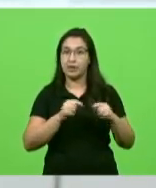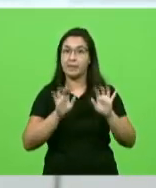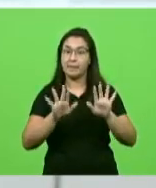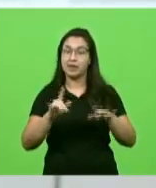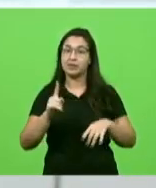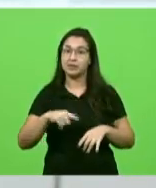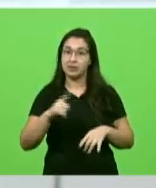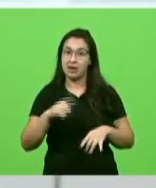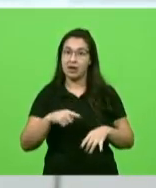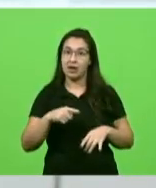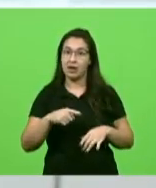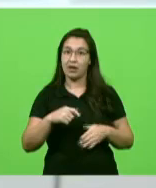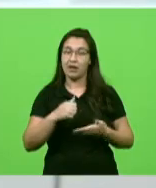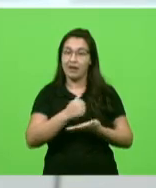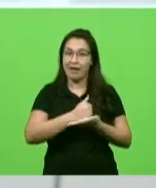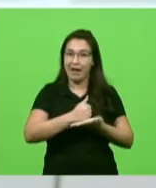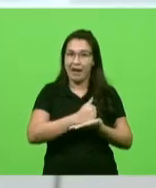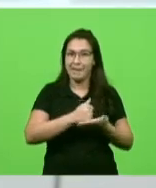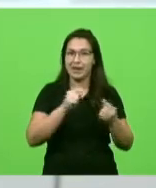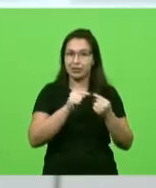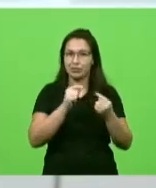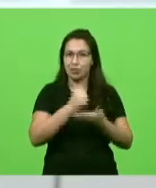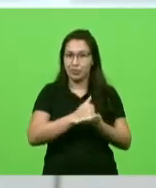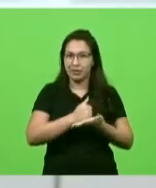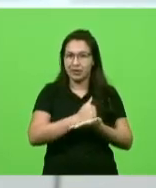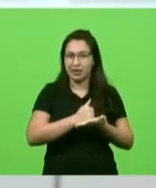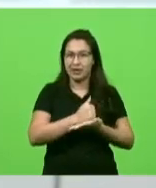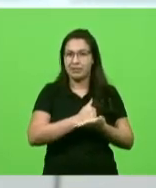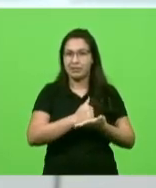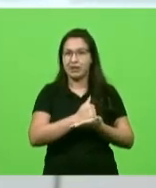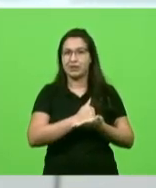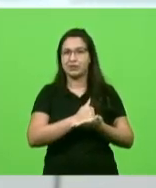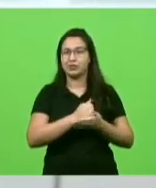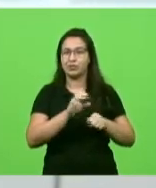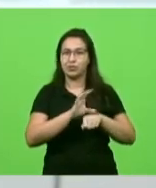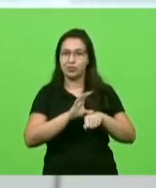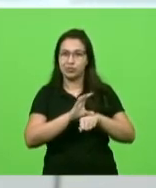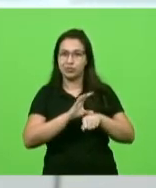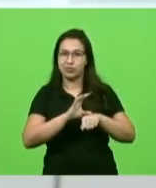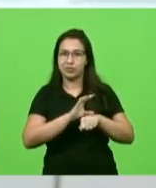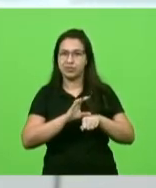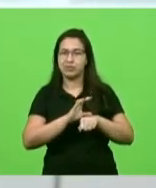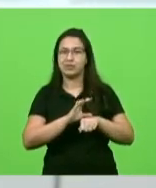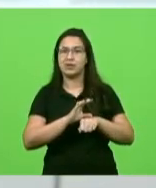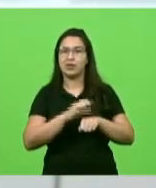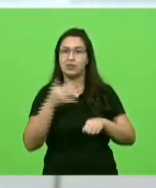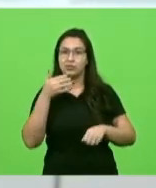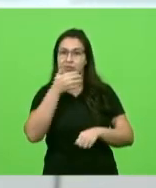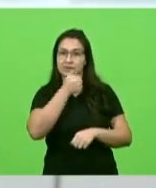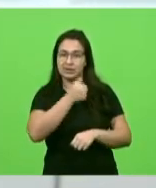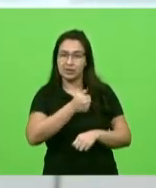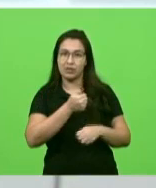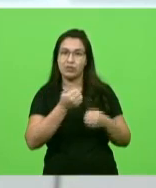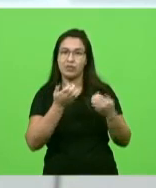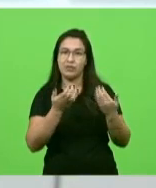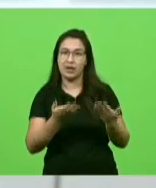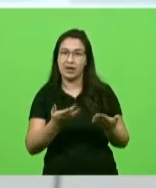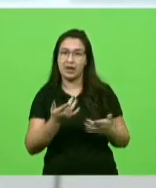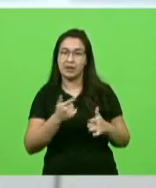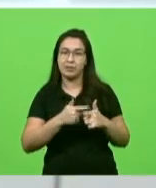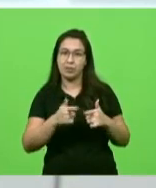institucional e erótico para debelar graves crises políticas e